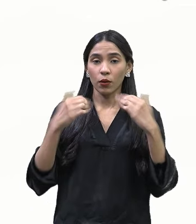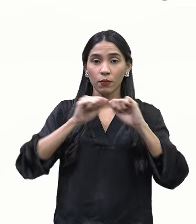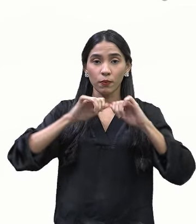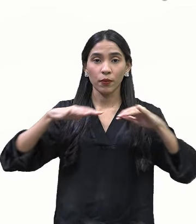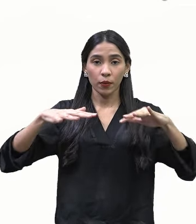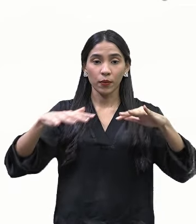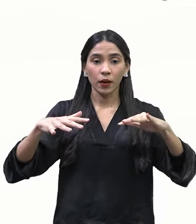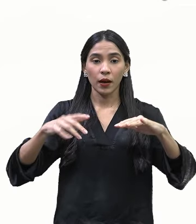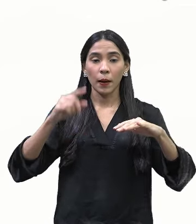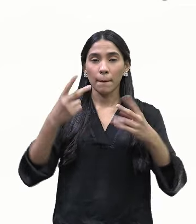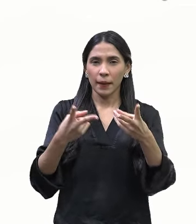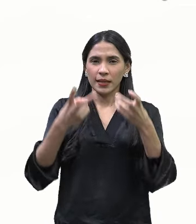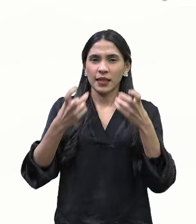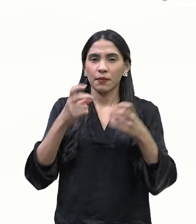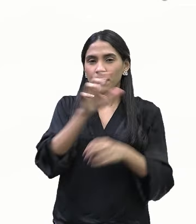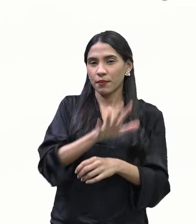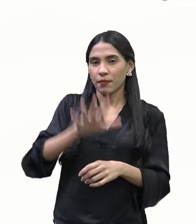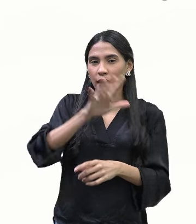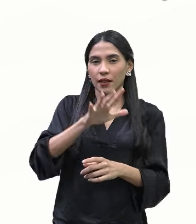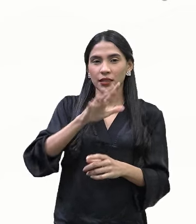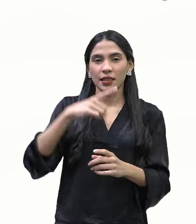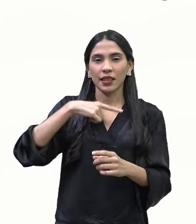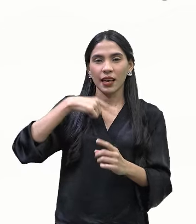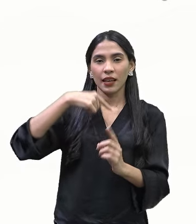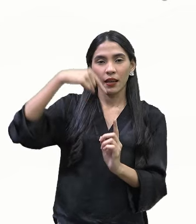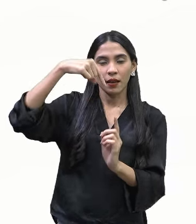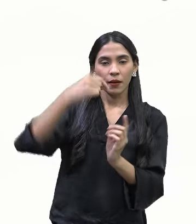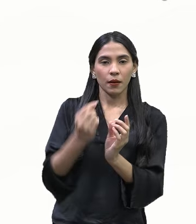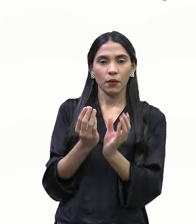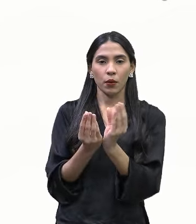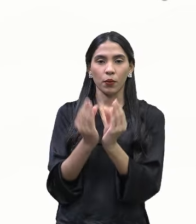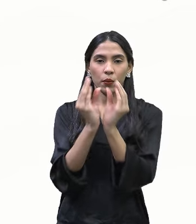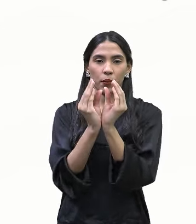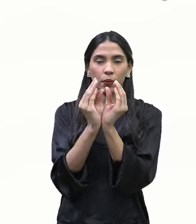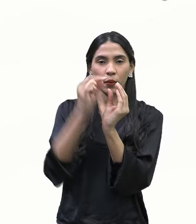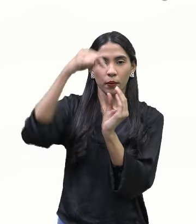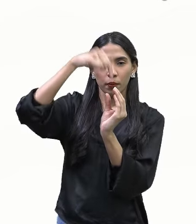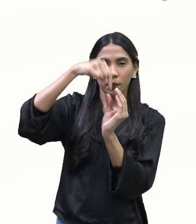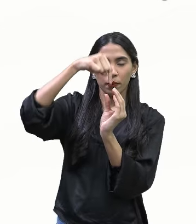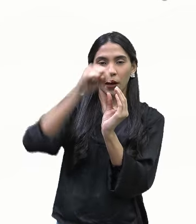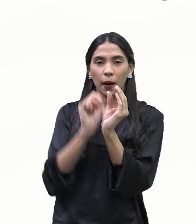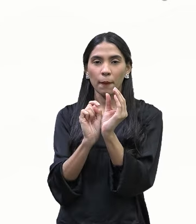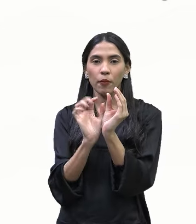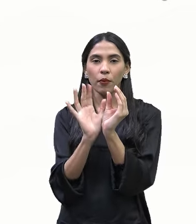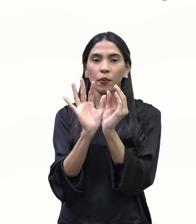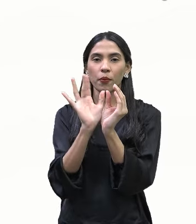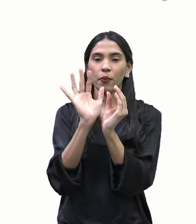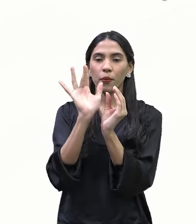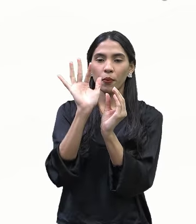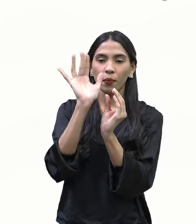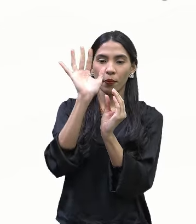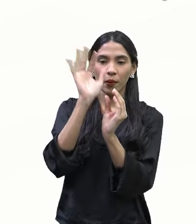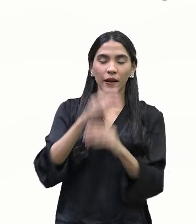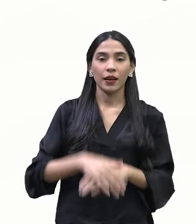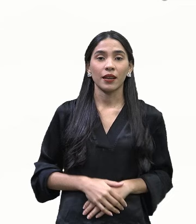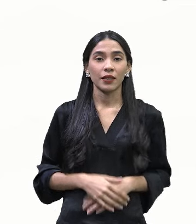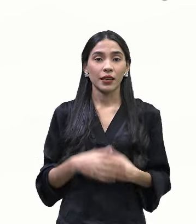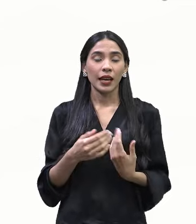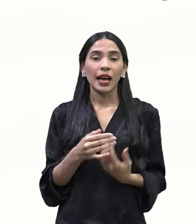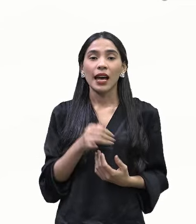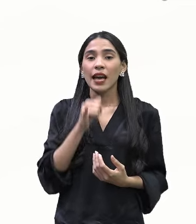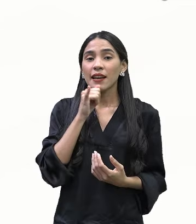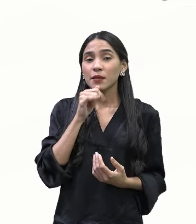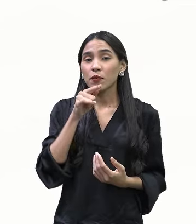pela seta, né, ele está saindo do frasco. No exemplo que eu acabei de te dar, quando você está